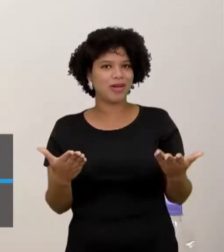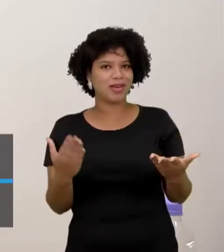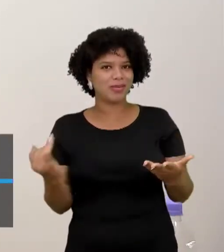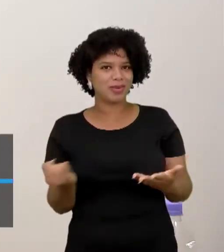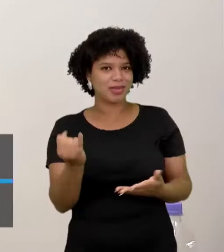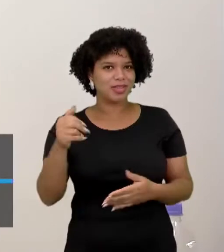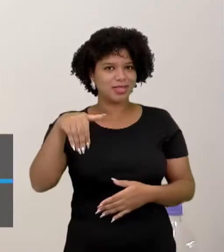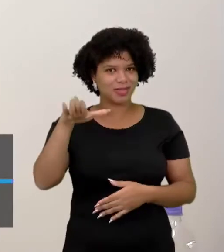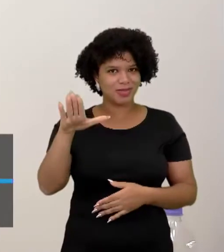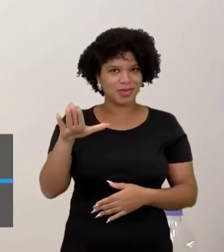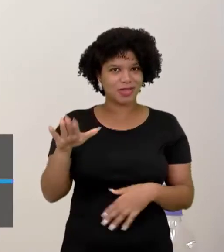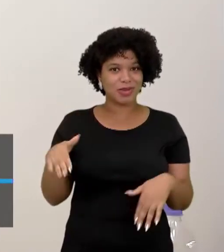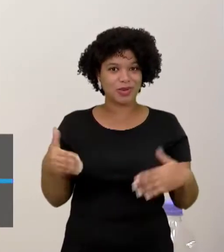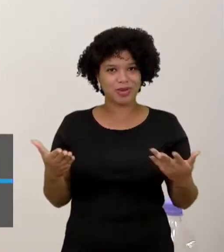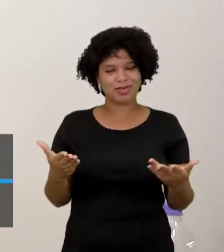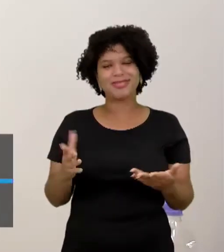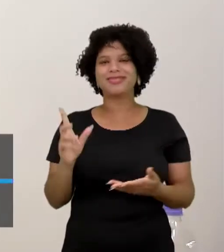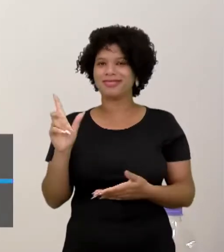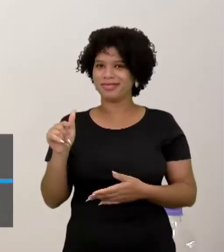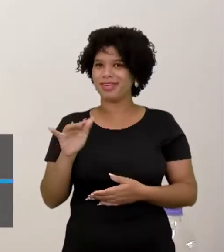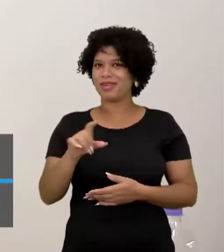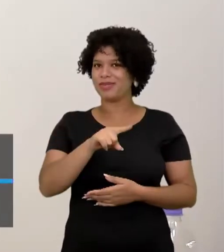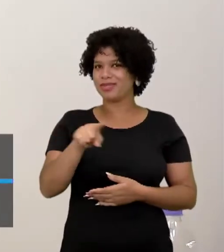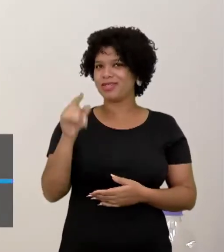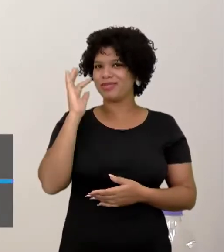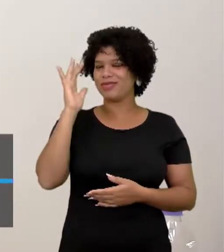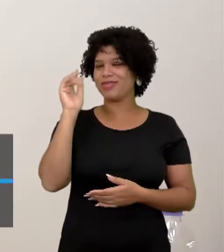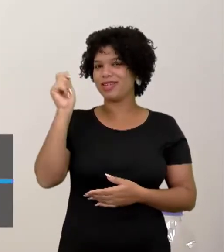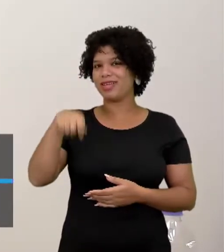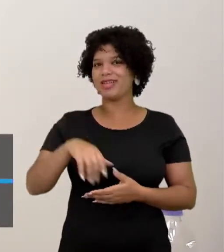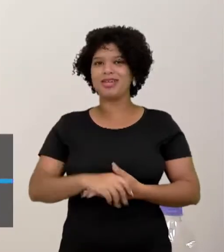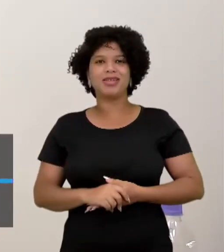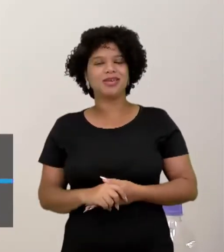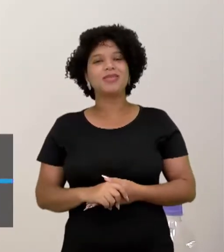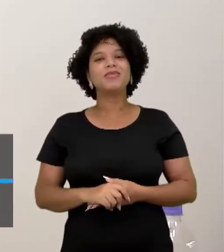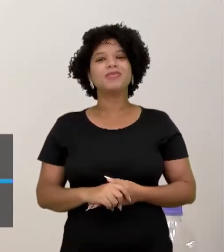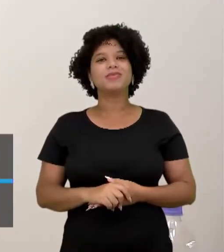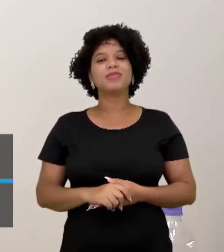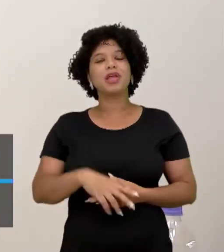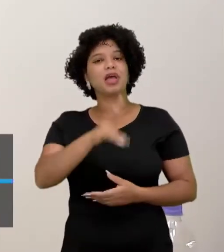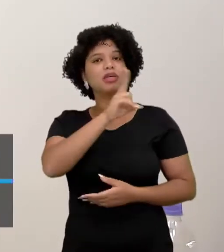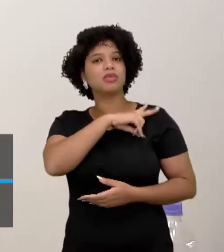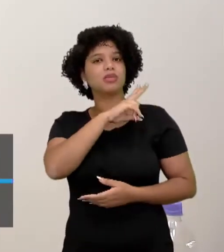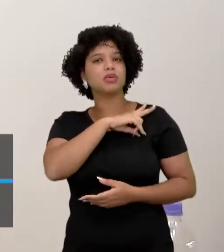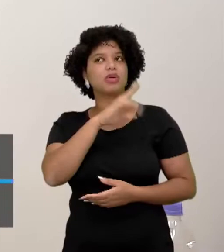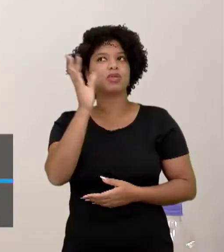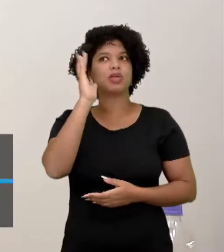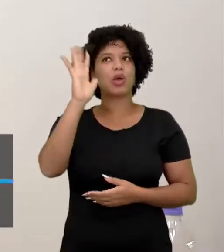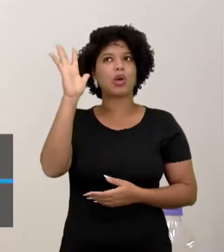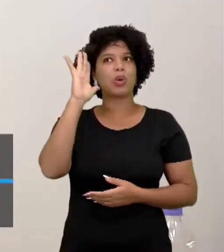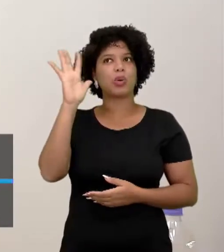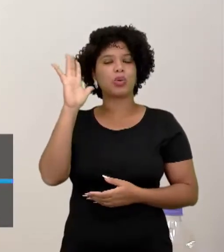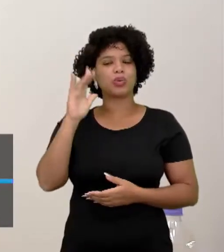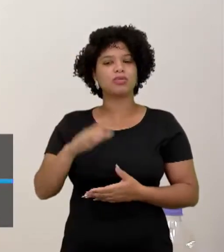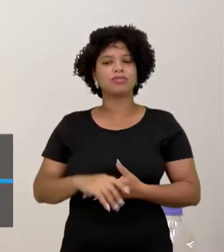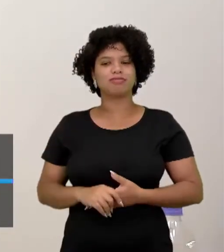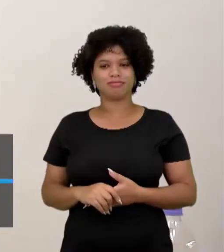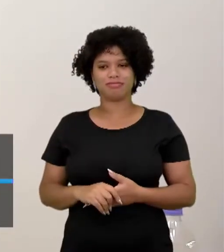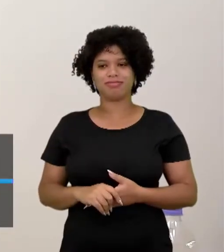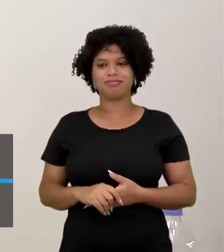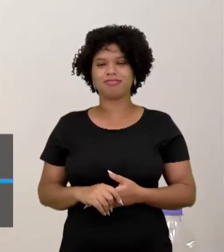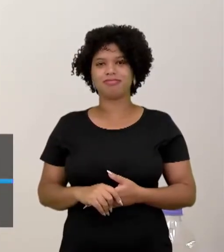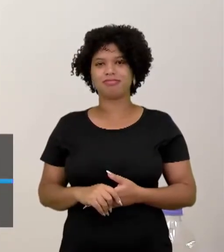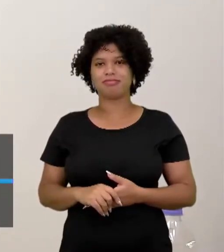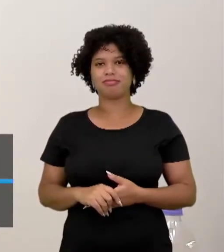mais importante, enfim, para você refletir. A nossa segunda reflexão, ou quase que uma